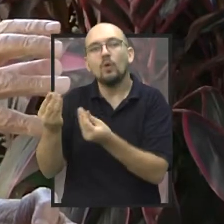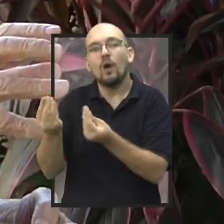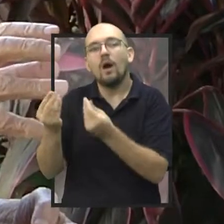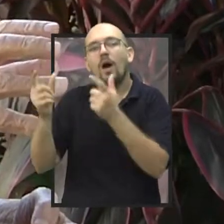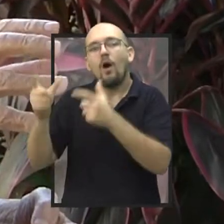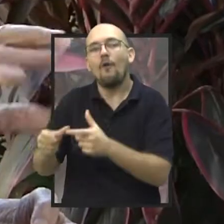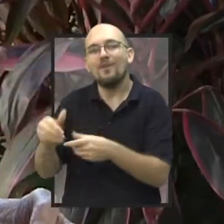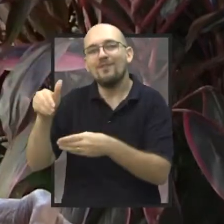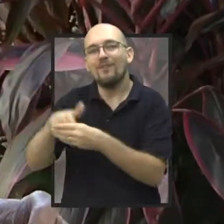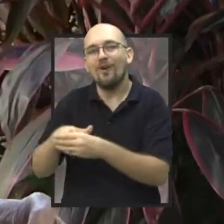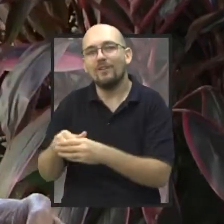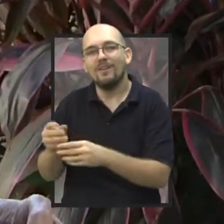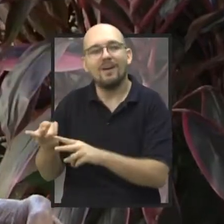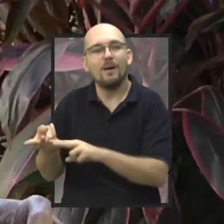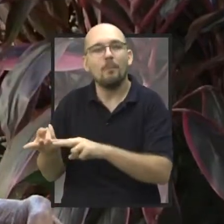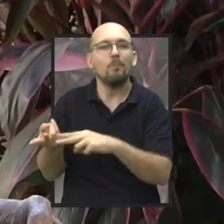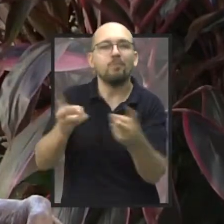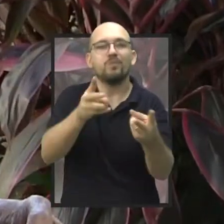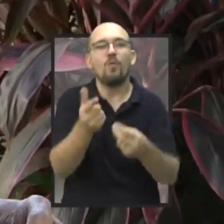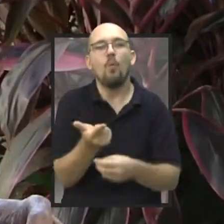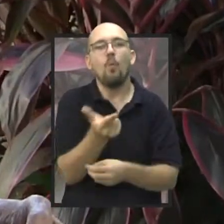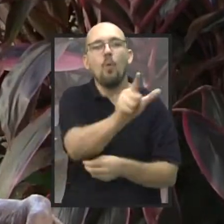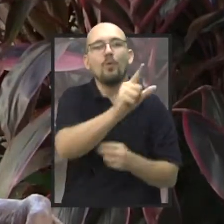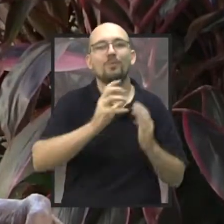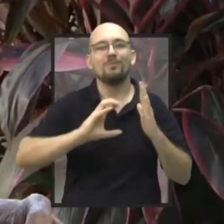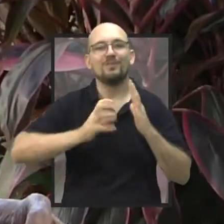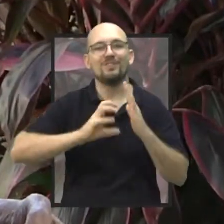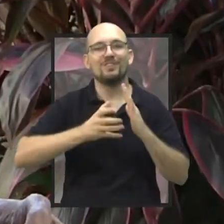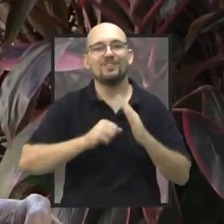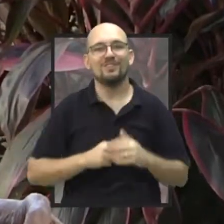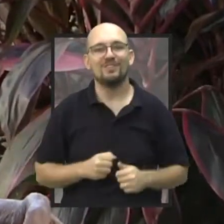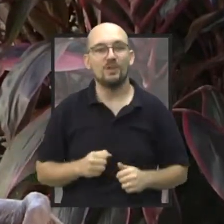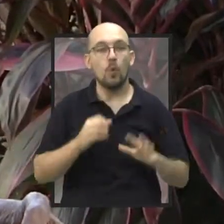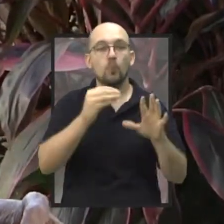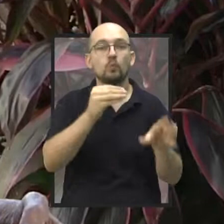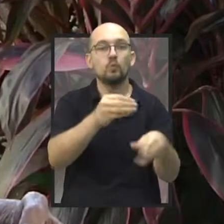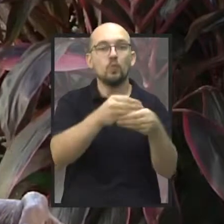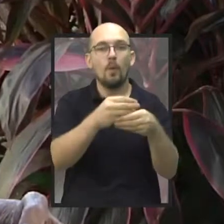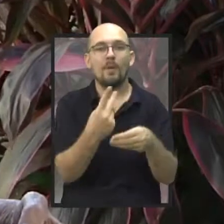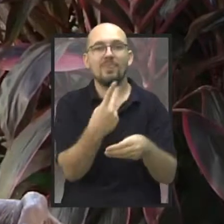aqueles votos? Vai para outro partido. Para somar